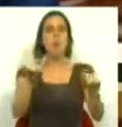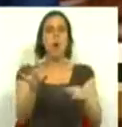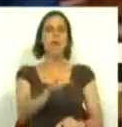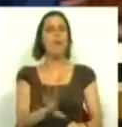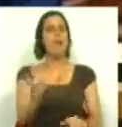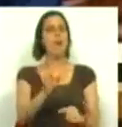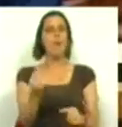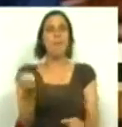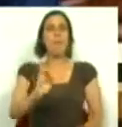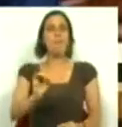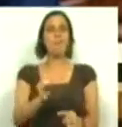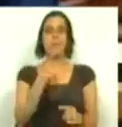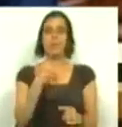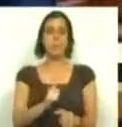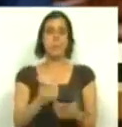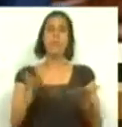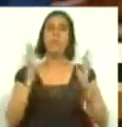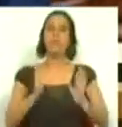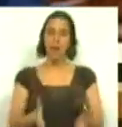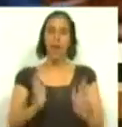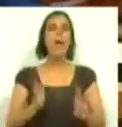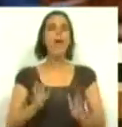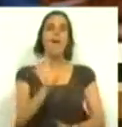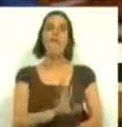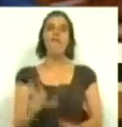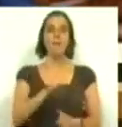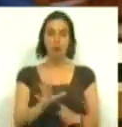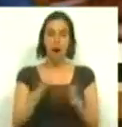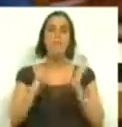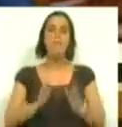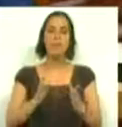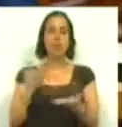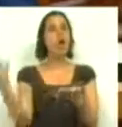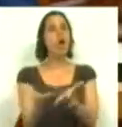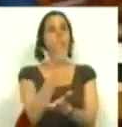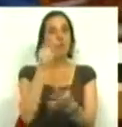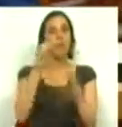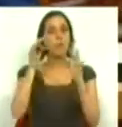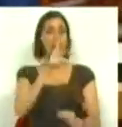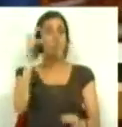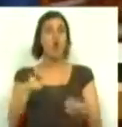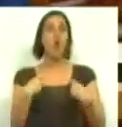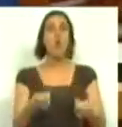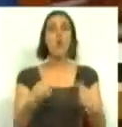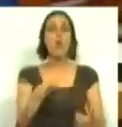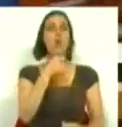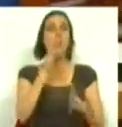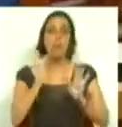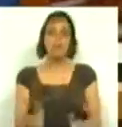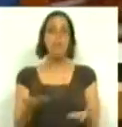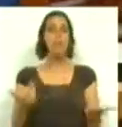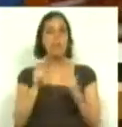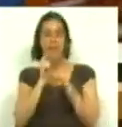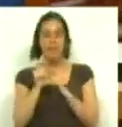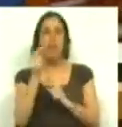de forma gratuita, que têm de existir modos idóneos de recuperação integral dos custos e